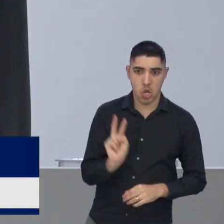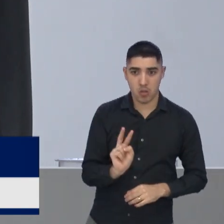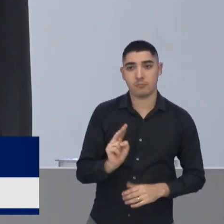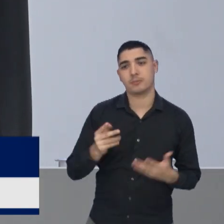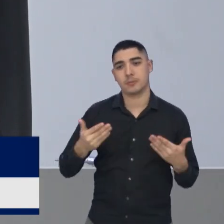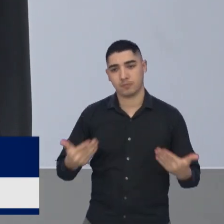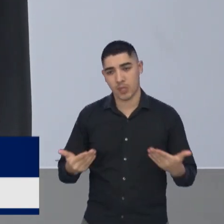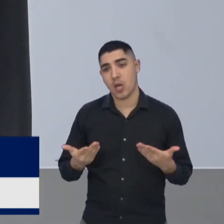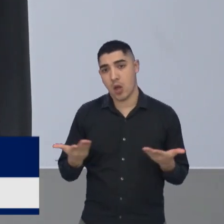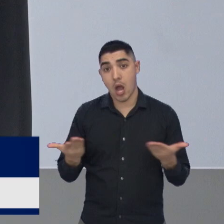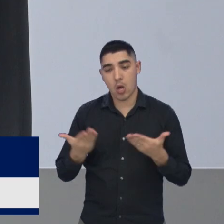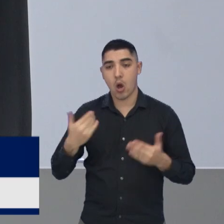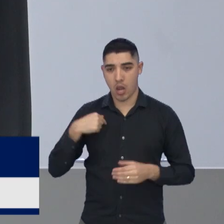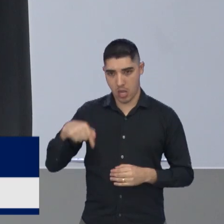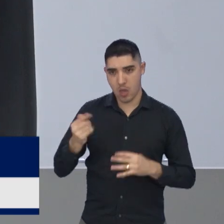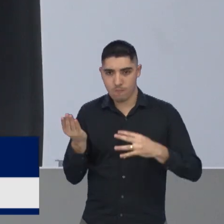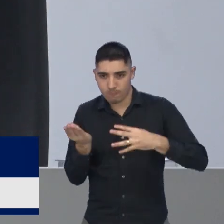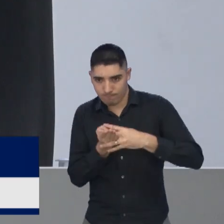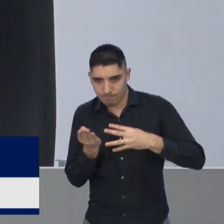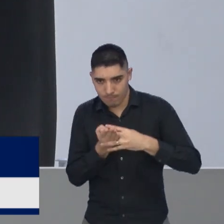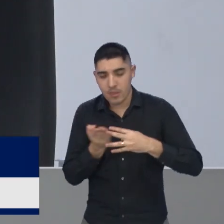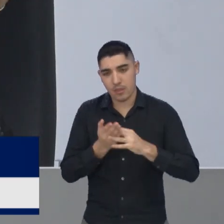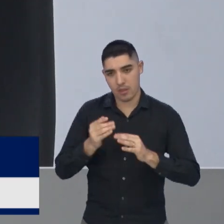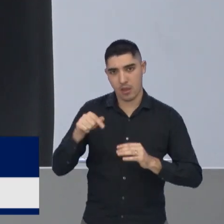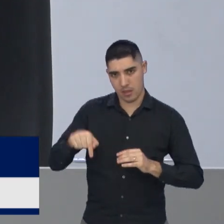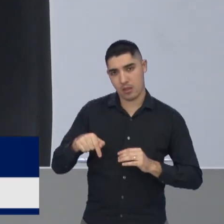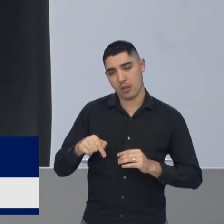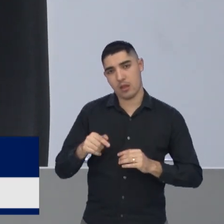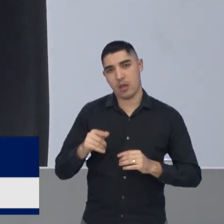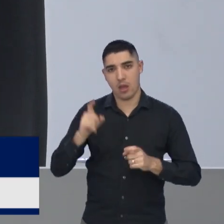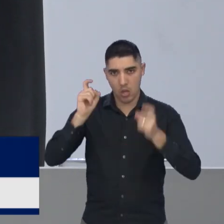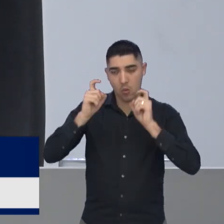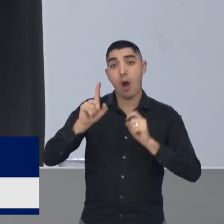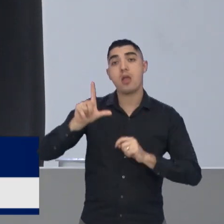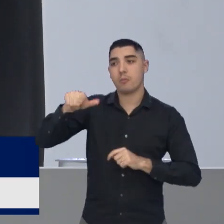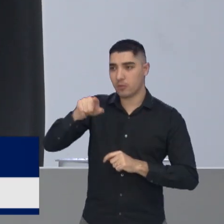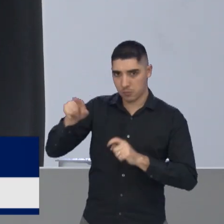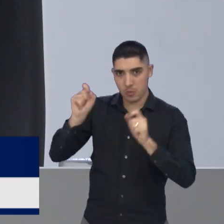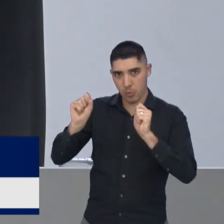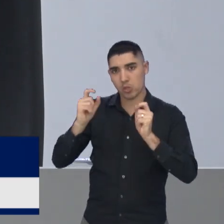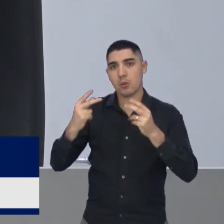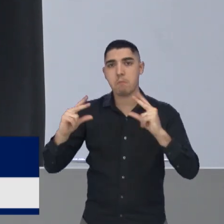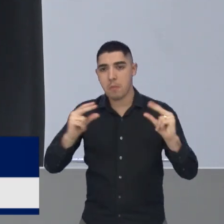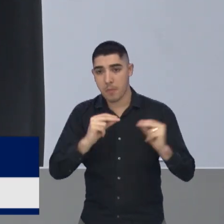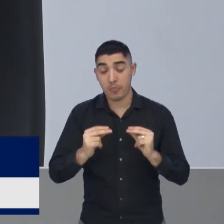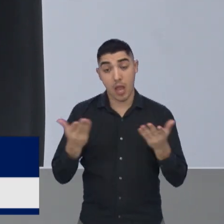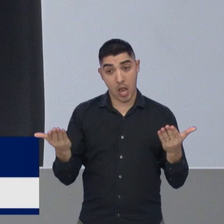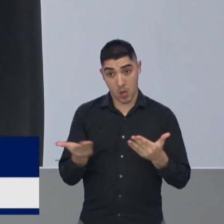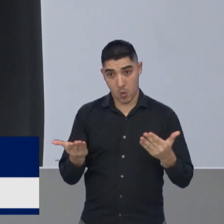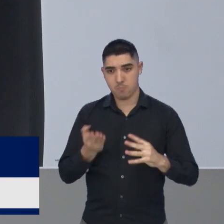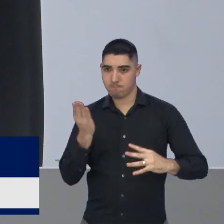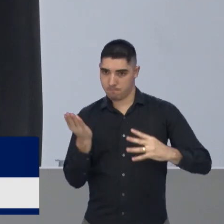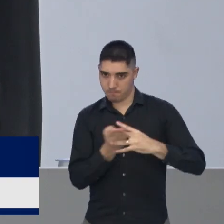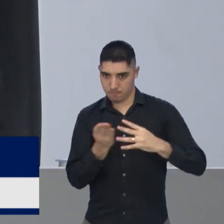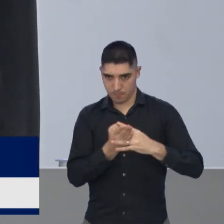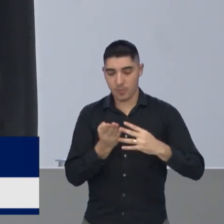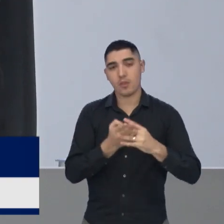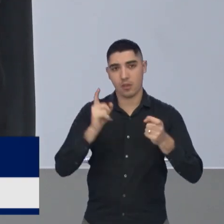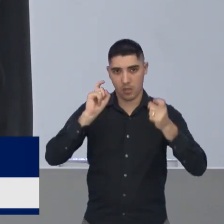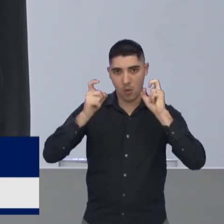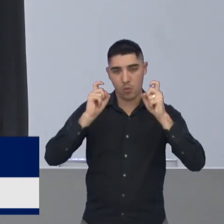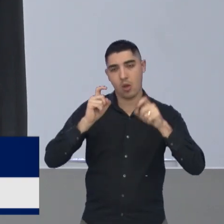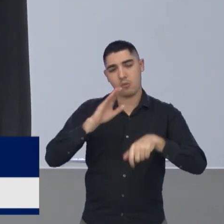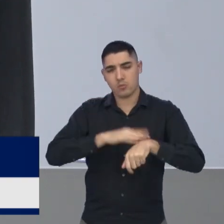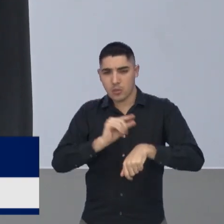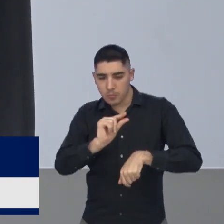vereadora, que eu vou suspender a sessão para a reorganização da pauta e os vereadores podem ouvi-las. Suspenderemos a sessão por alguns